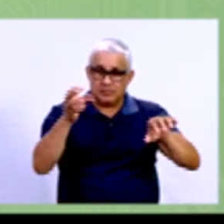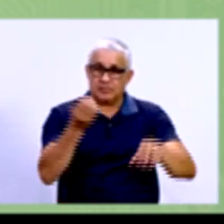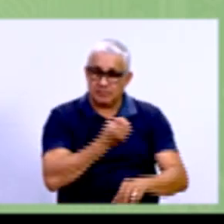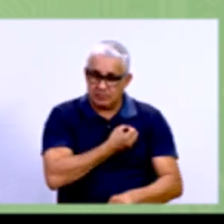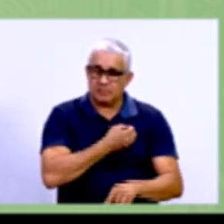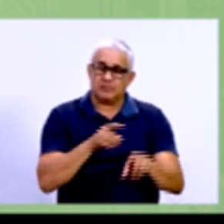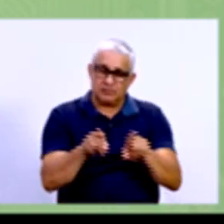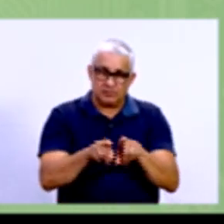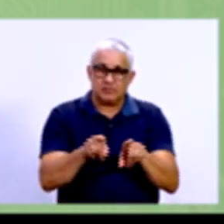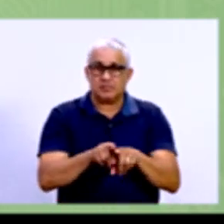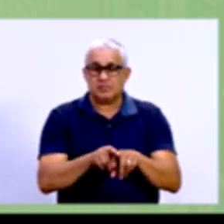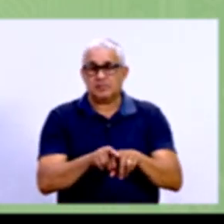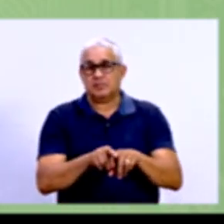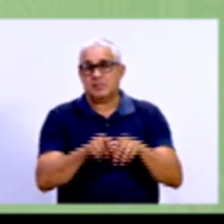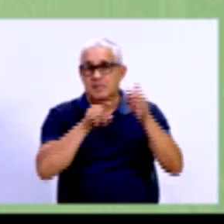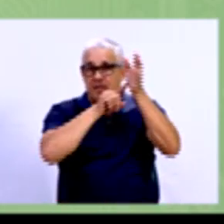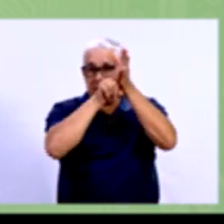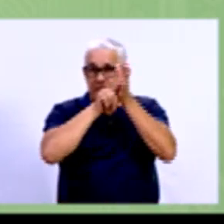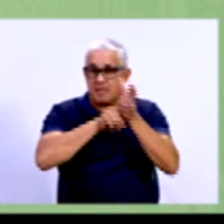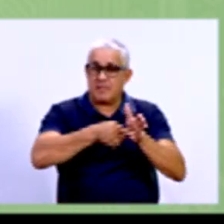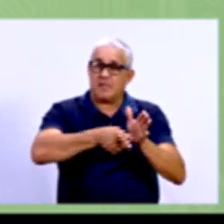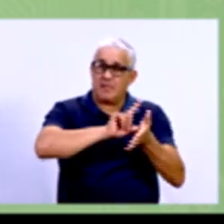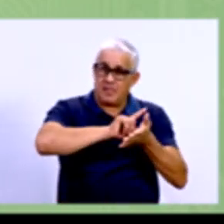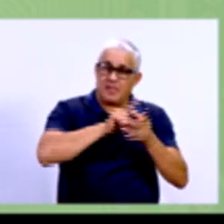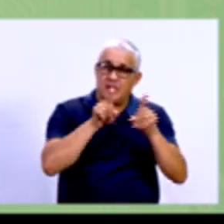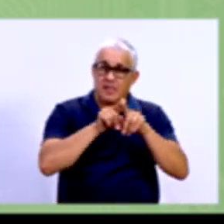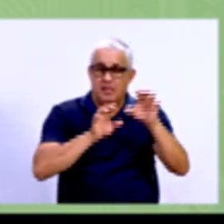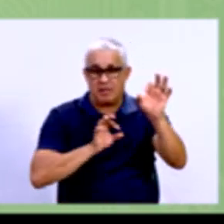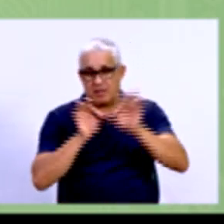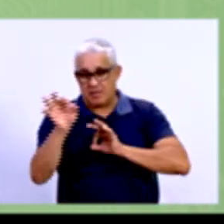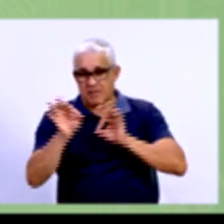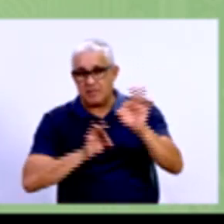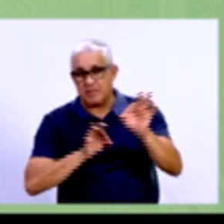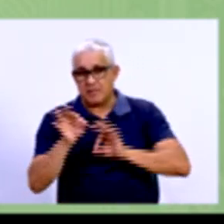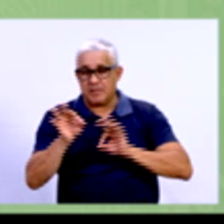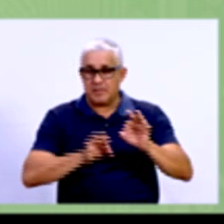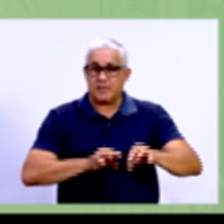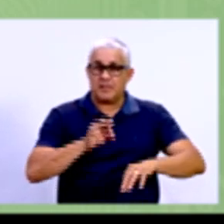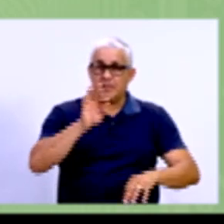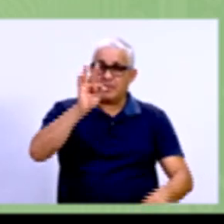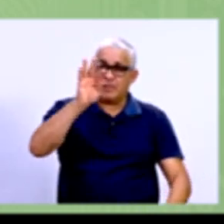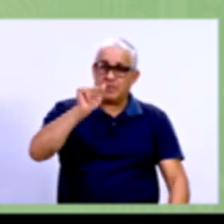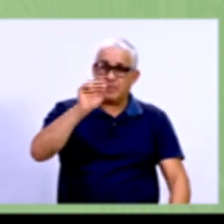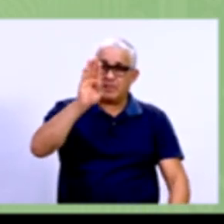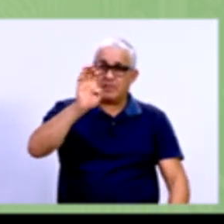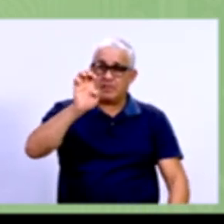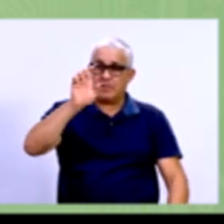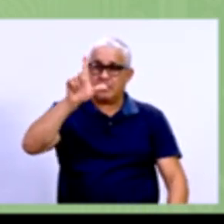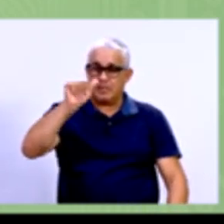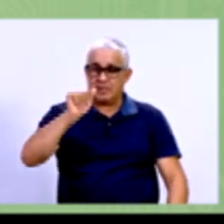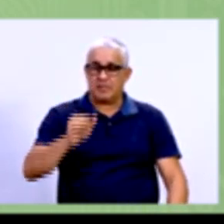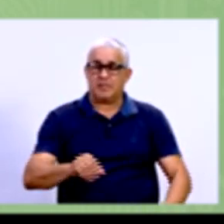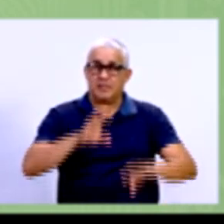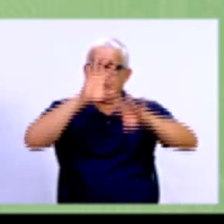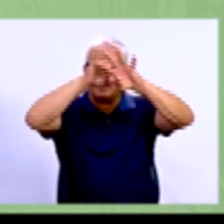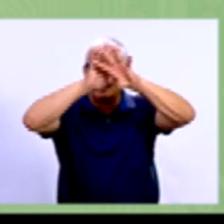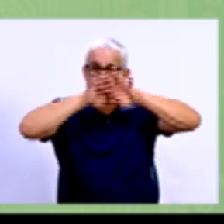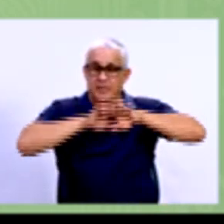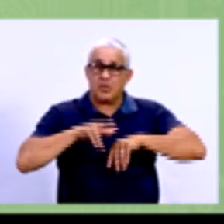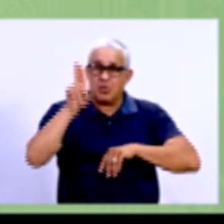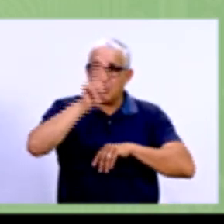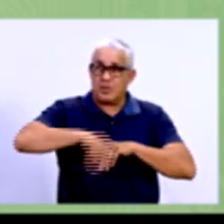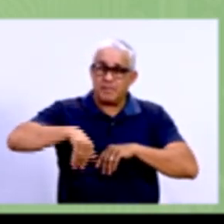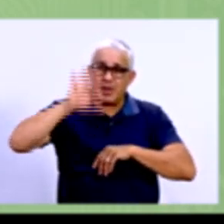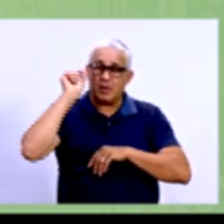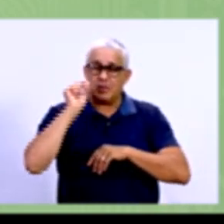numéricas obtidas por meio de pesquisas e organizadas em uma tabela, né? Então, os tipos mais